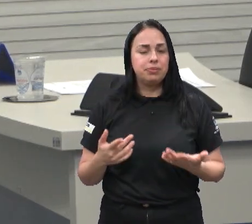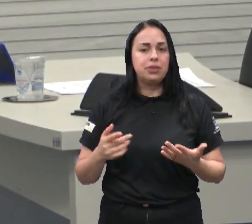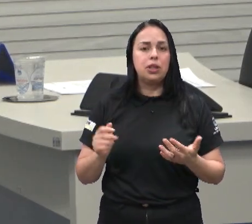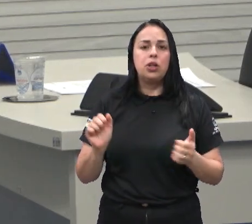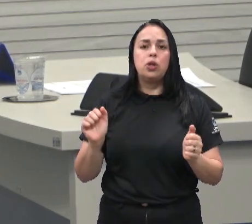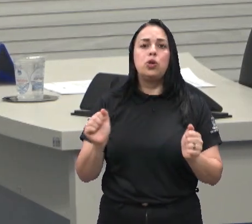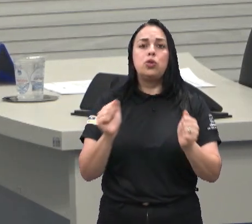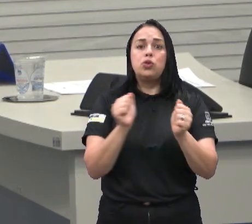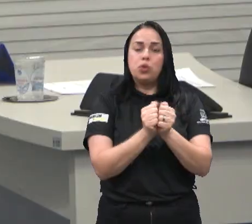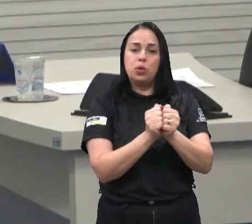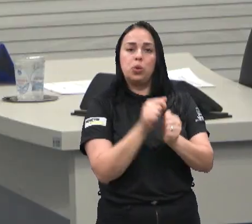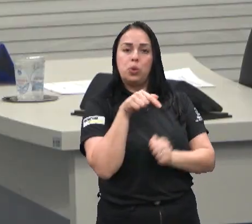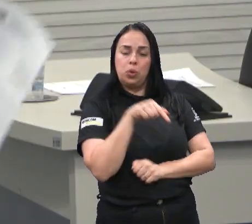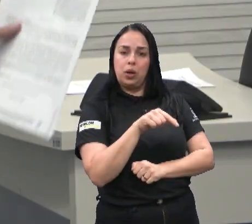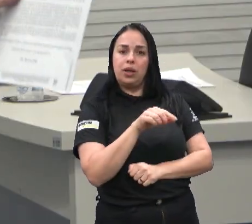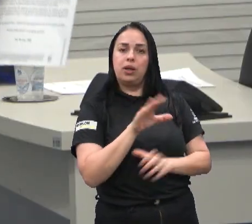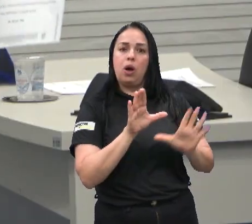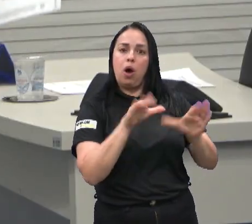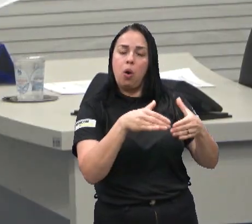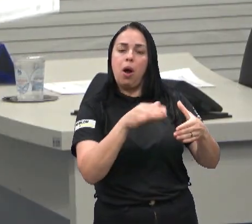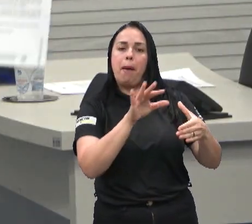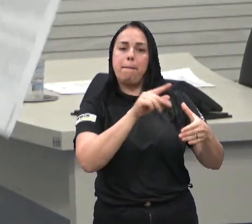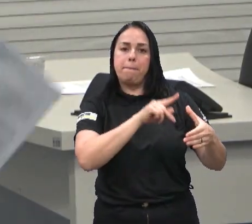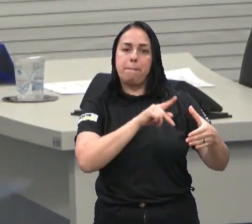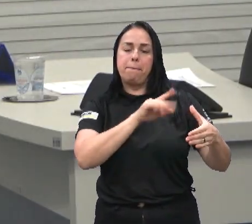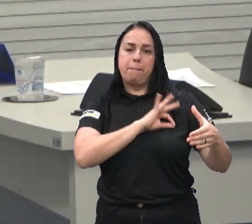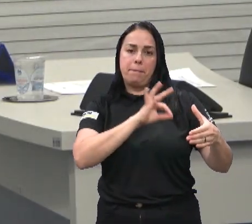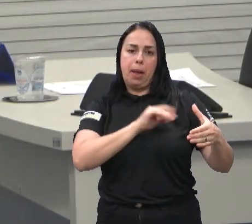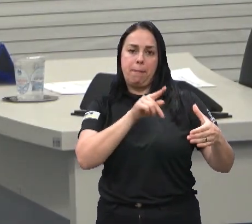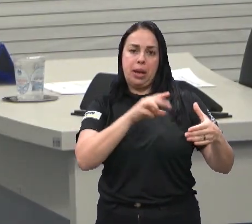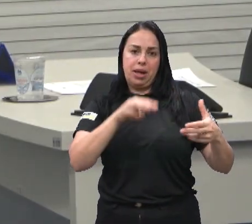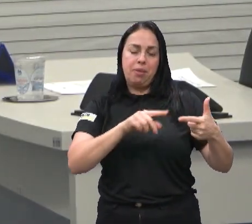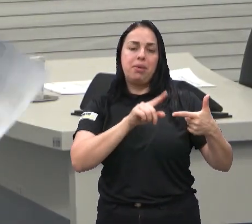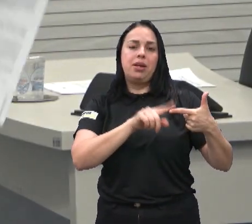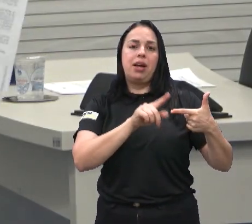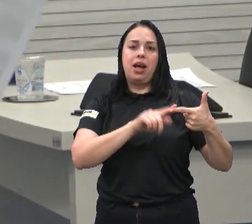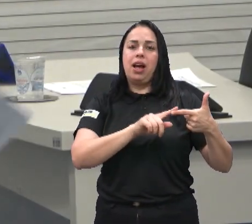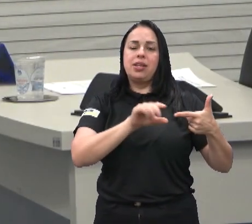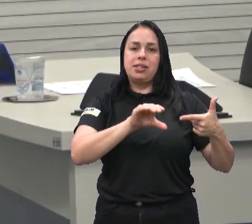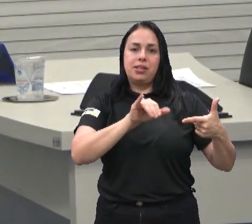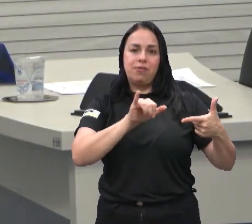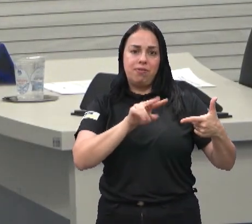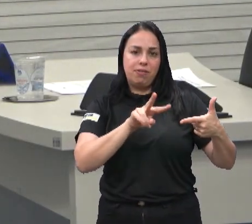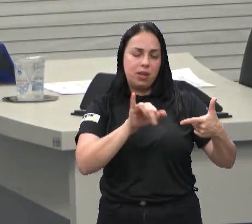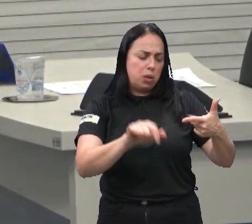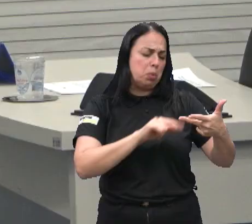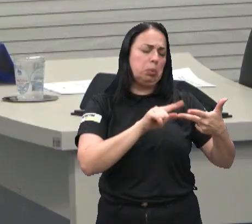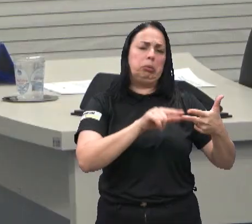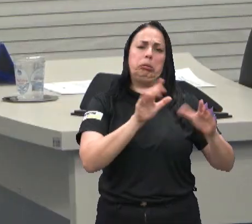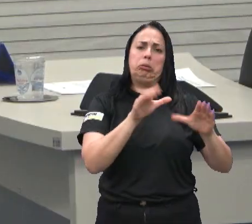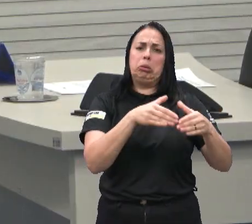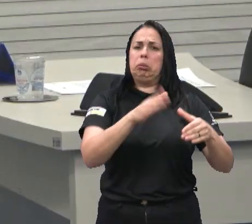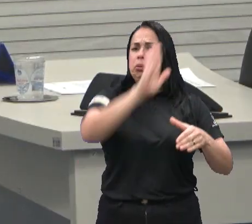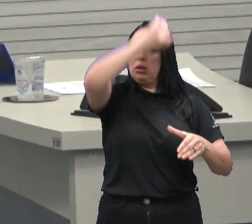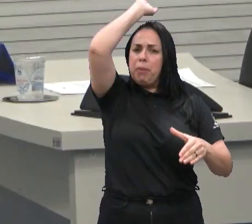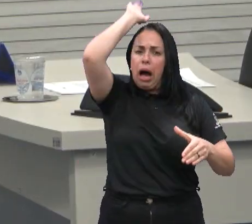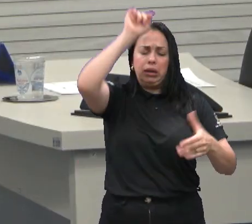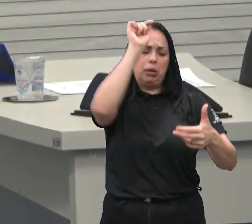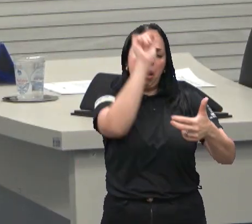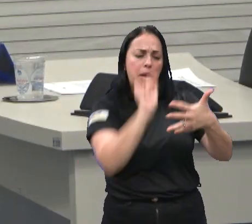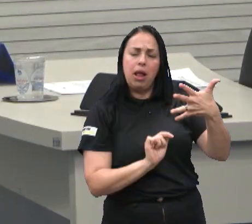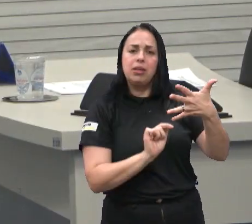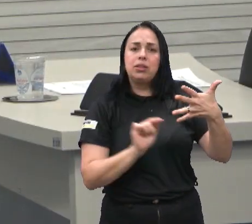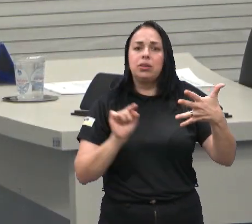as forças de segurança, com a Polícia Militar, Polícia Civil, Corpo de Bombeiro, enfim, todas as forças de segurança através